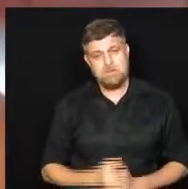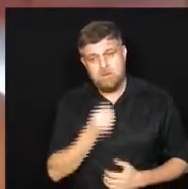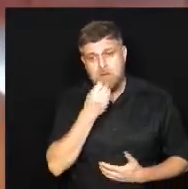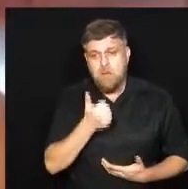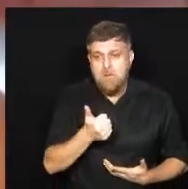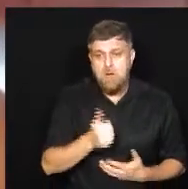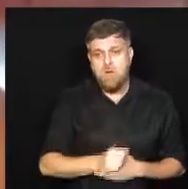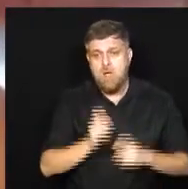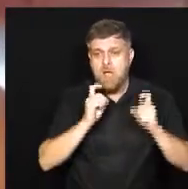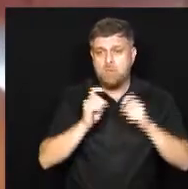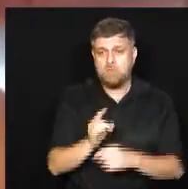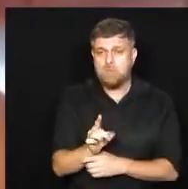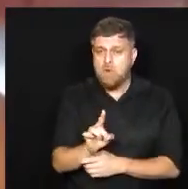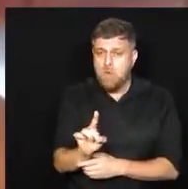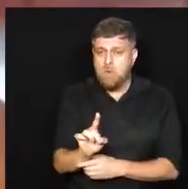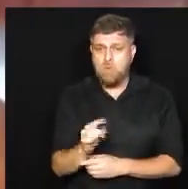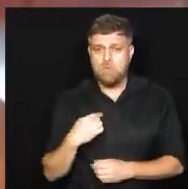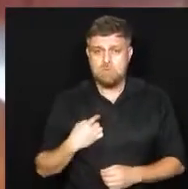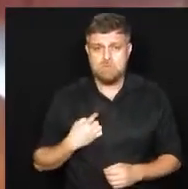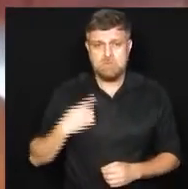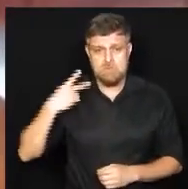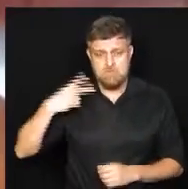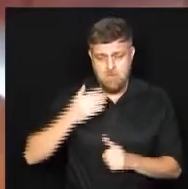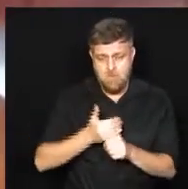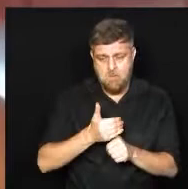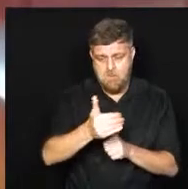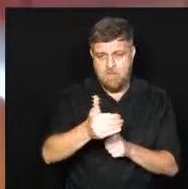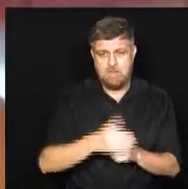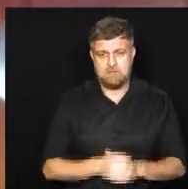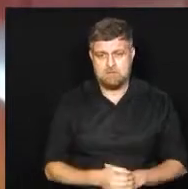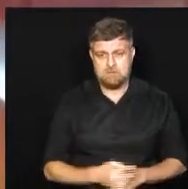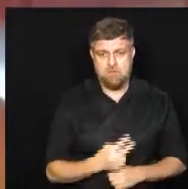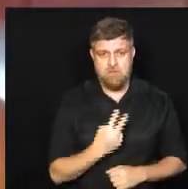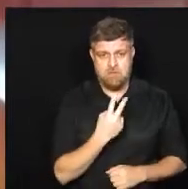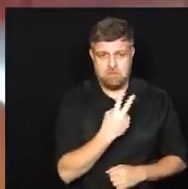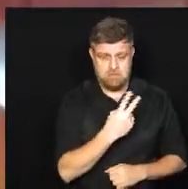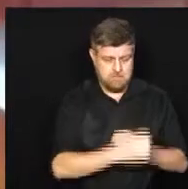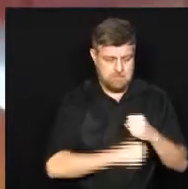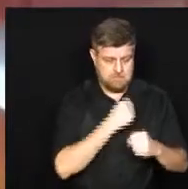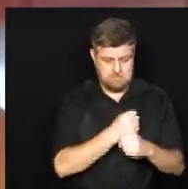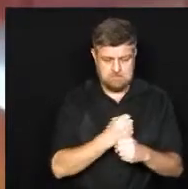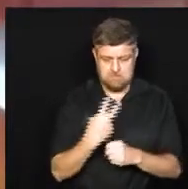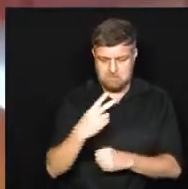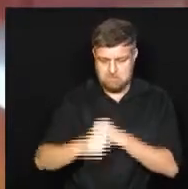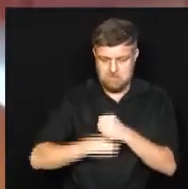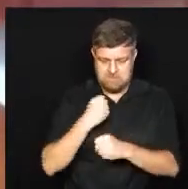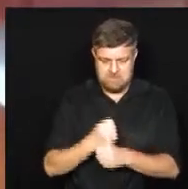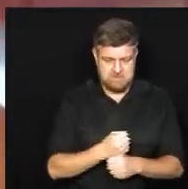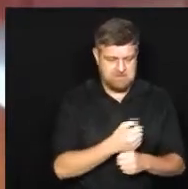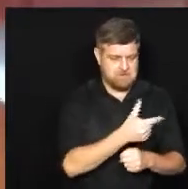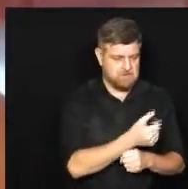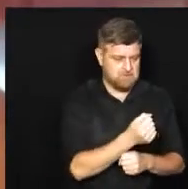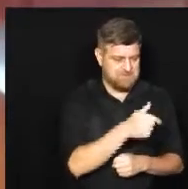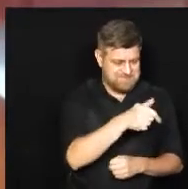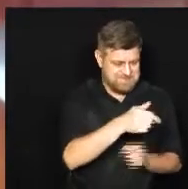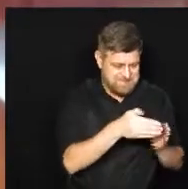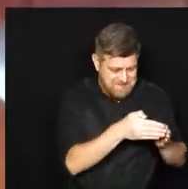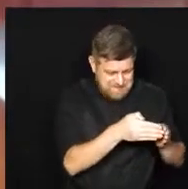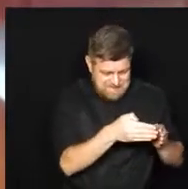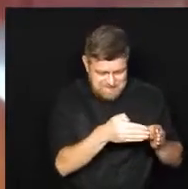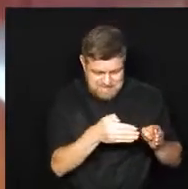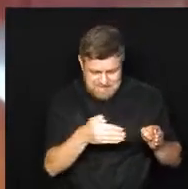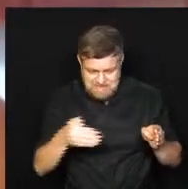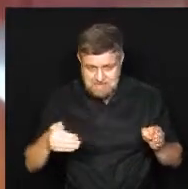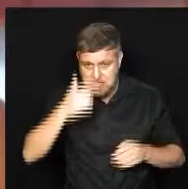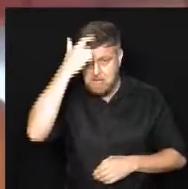Essa é a última reunião dessa legislatura. Nesses 2 biênios, desde 2017, eu tenho